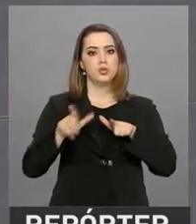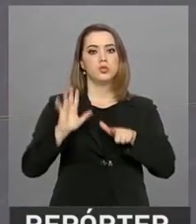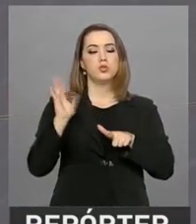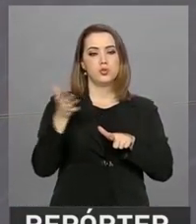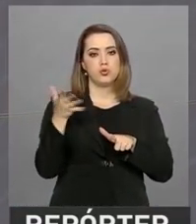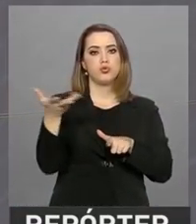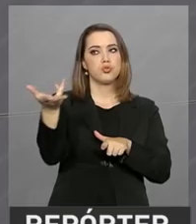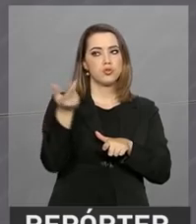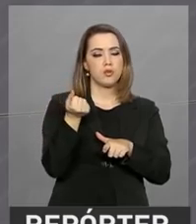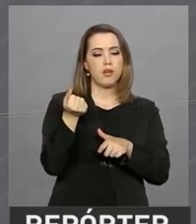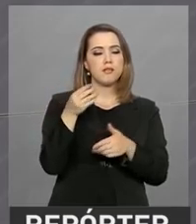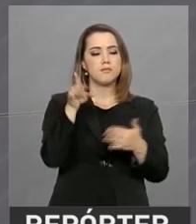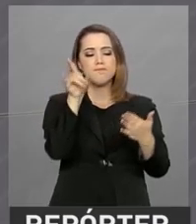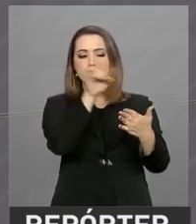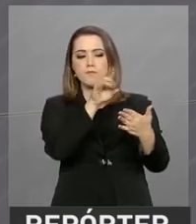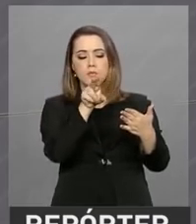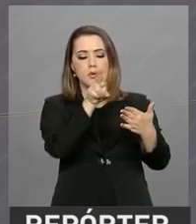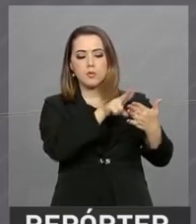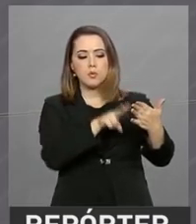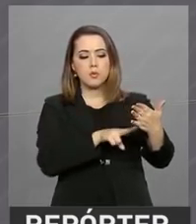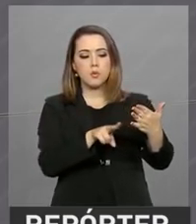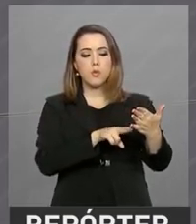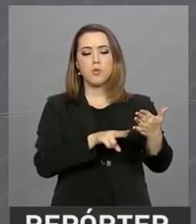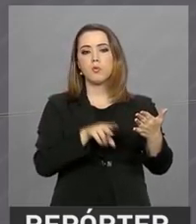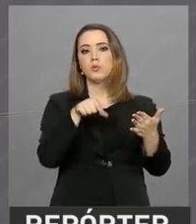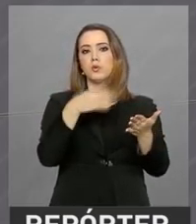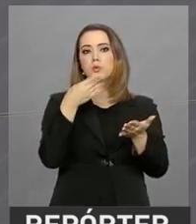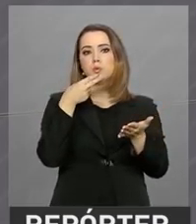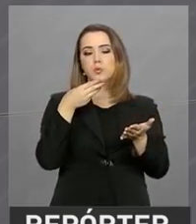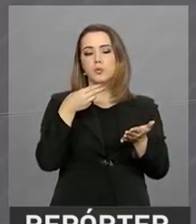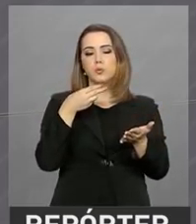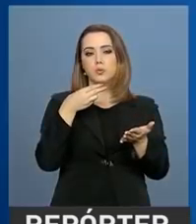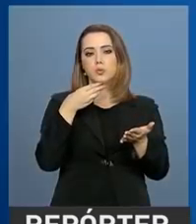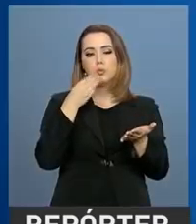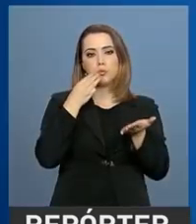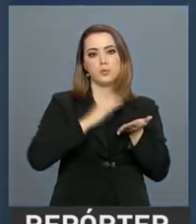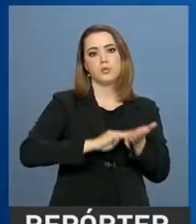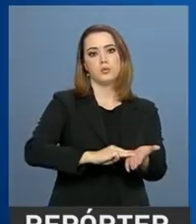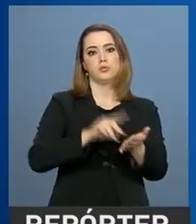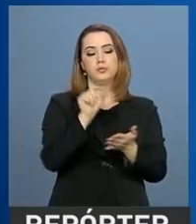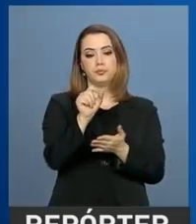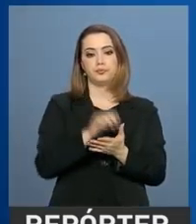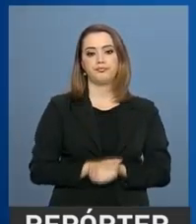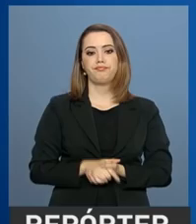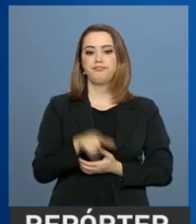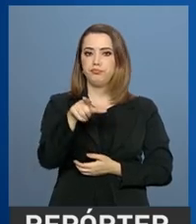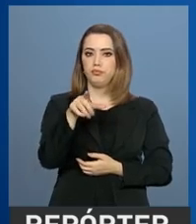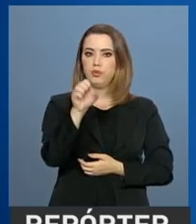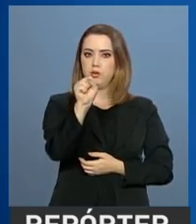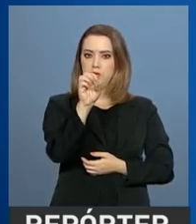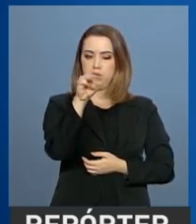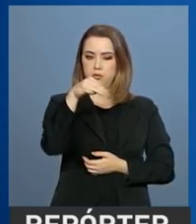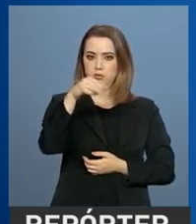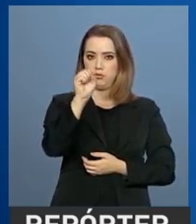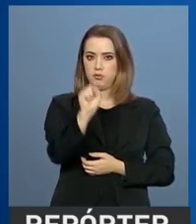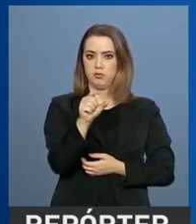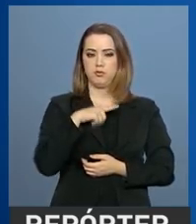via SMS quer receber também confira o que fazer o serviço de sms do